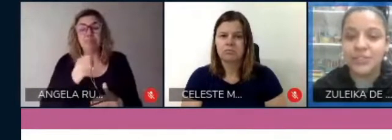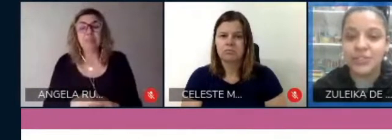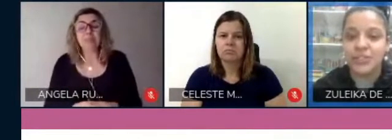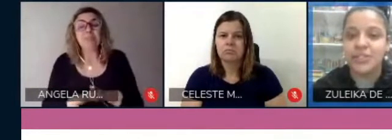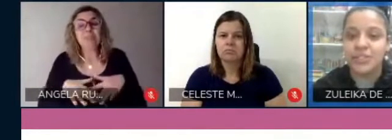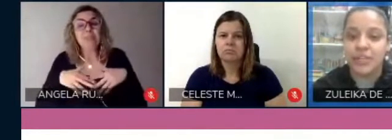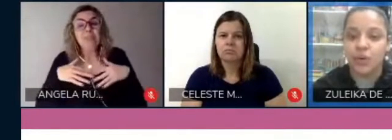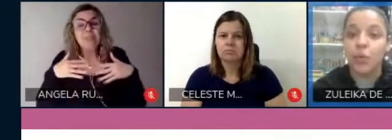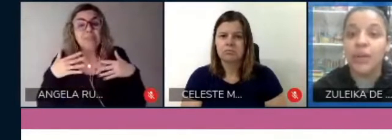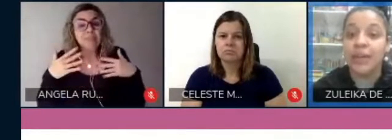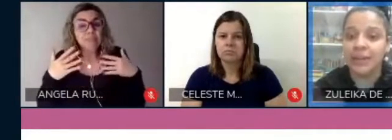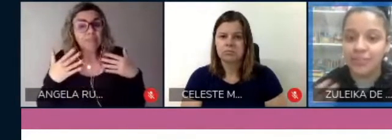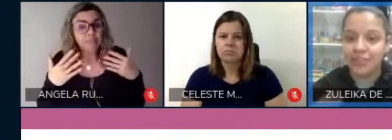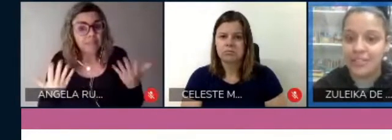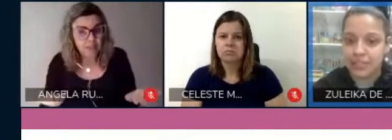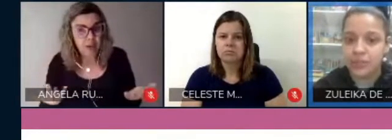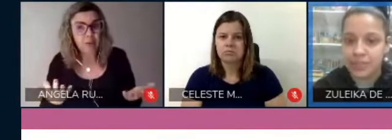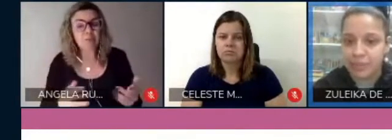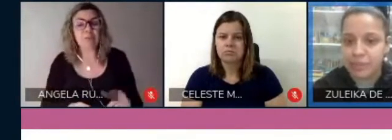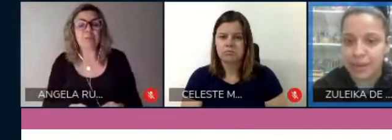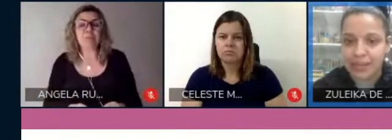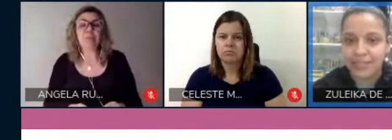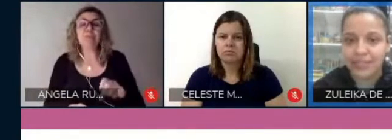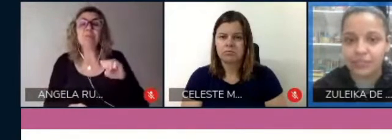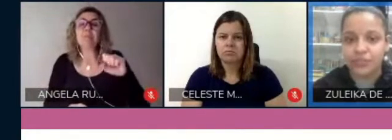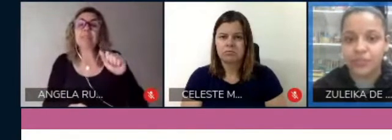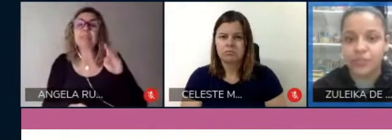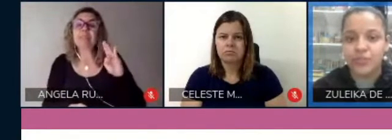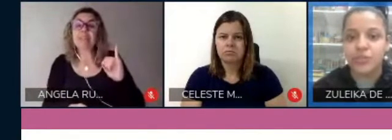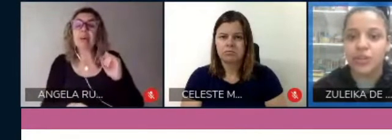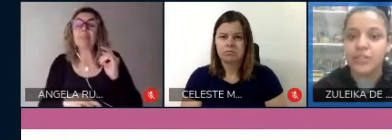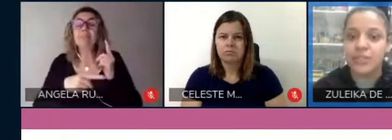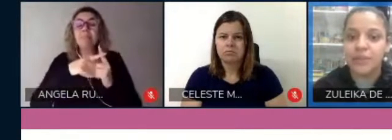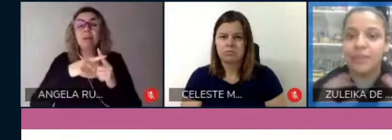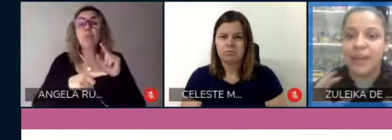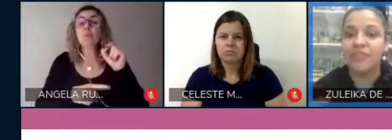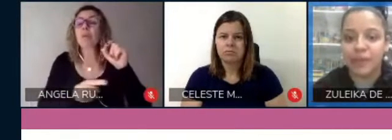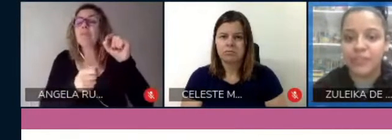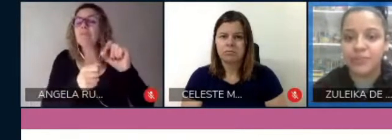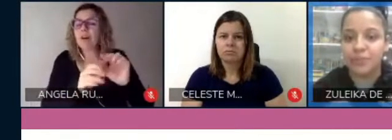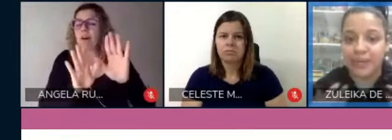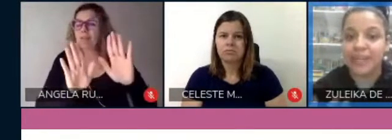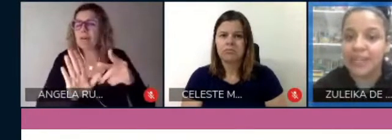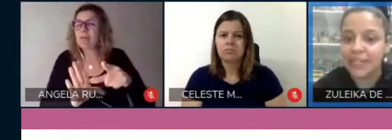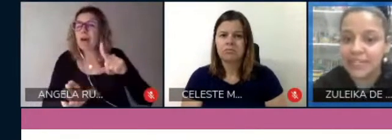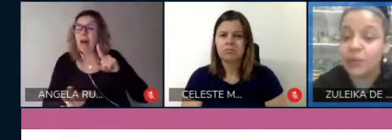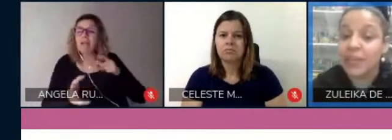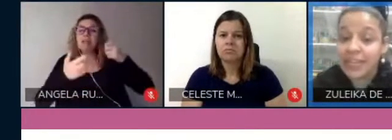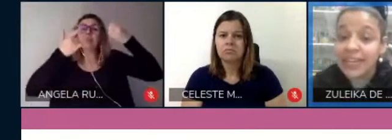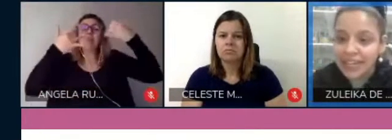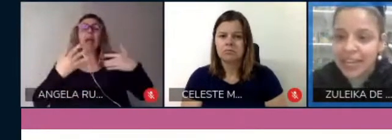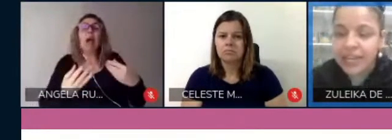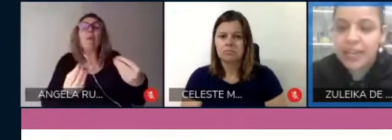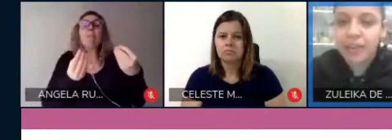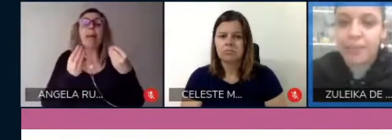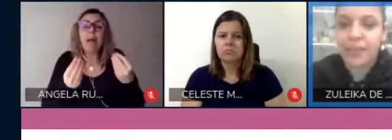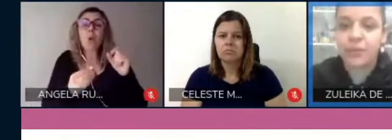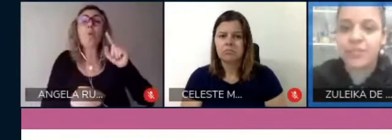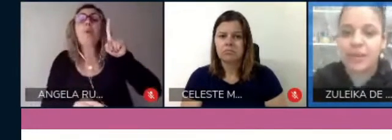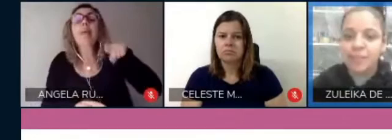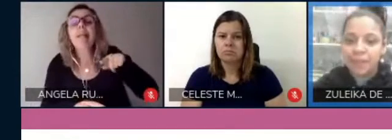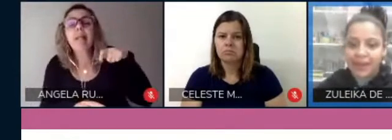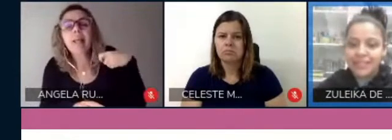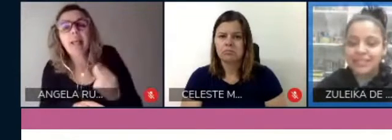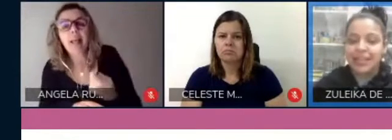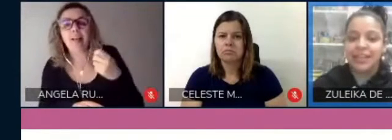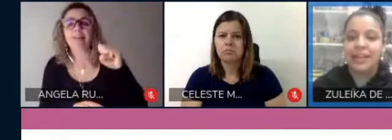Então, antes de dizer o que fazer no Sabe Mais, eu vou só dizer brevemente o que ele é.